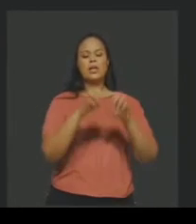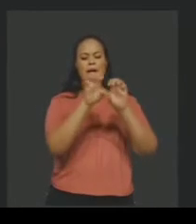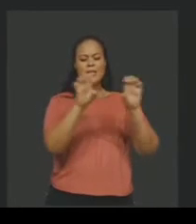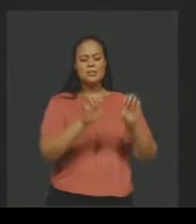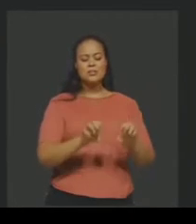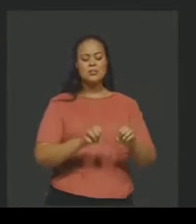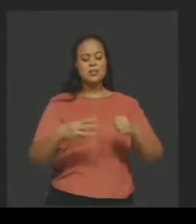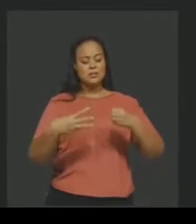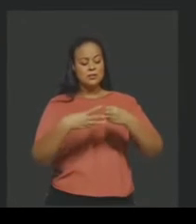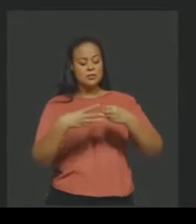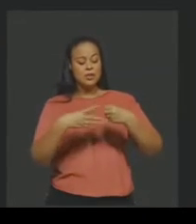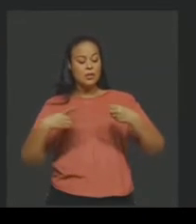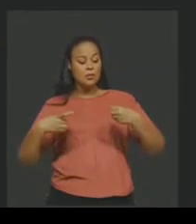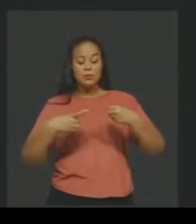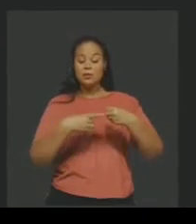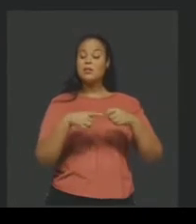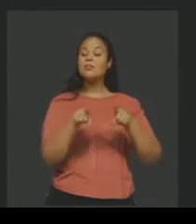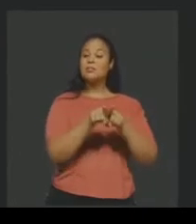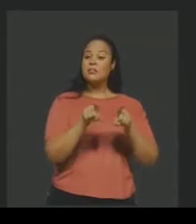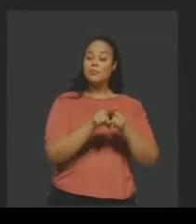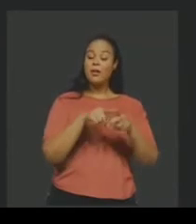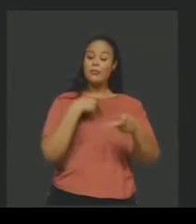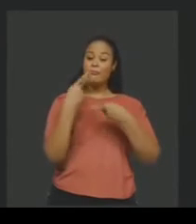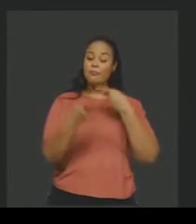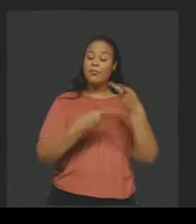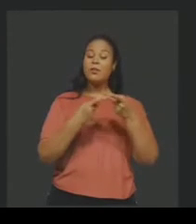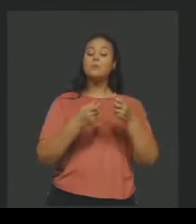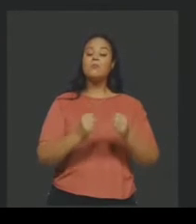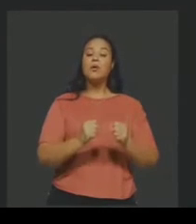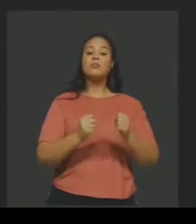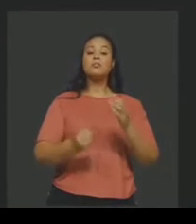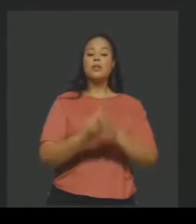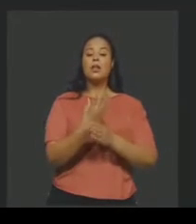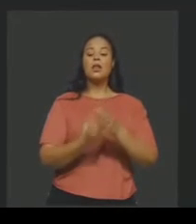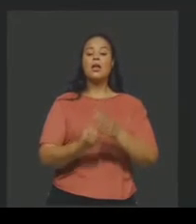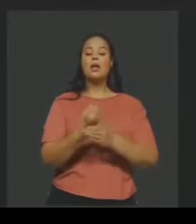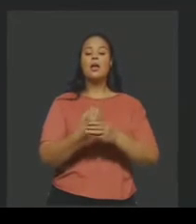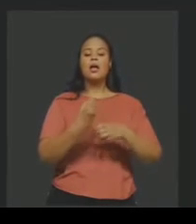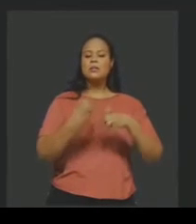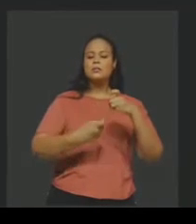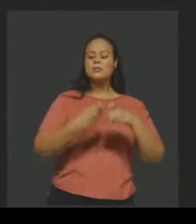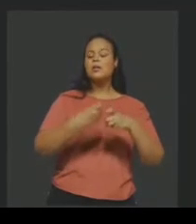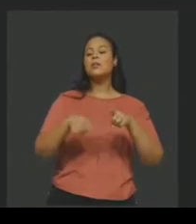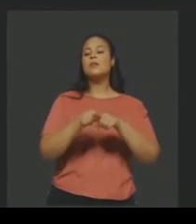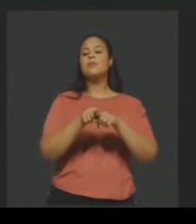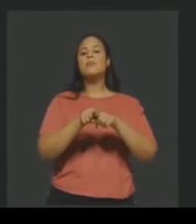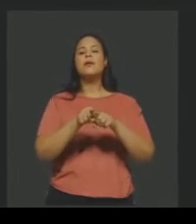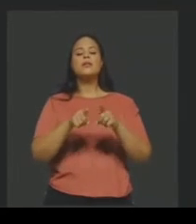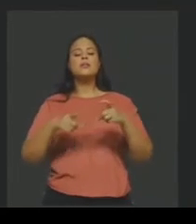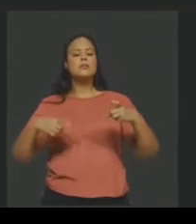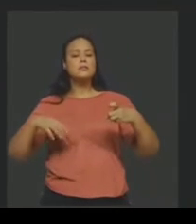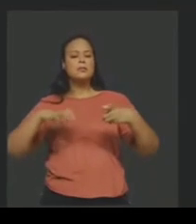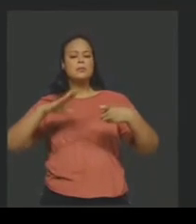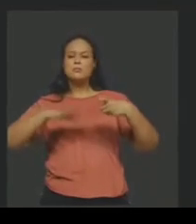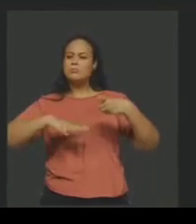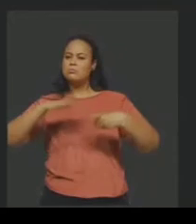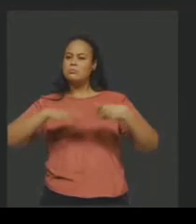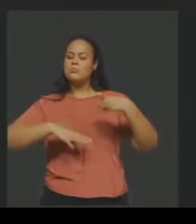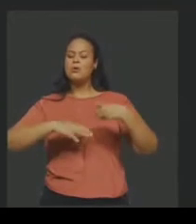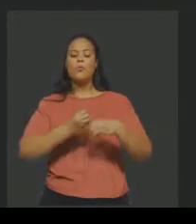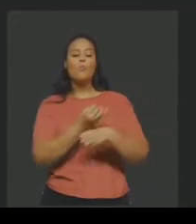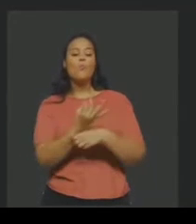estrutura da célula das bactérias, falamos que elas podem se reproduzir de forma assexuada e sexuada, e falamos o